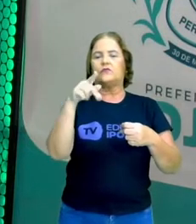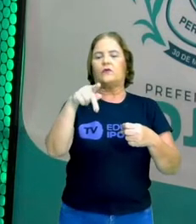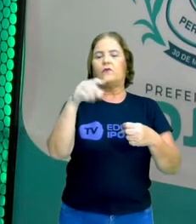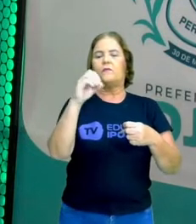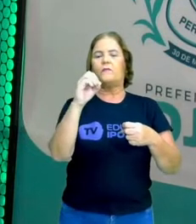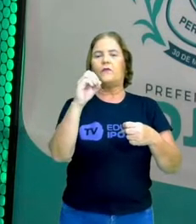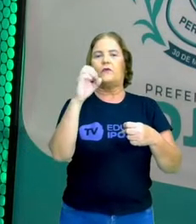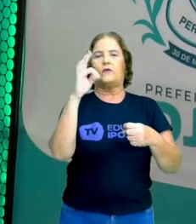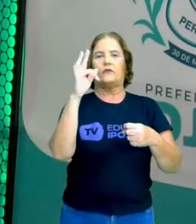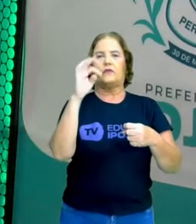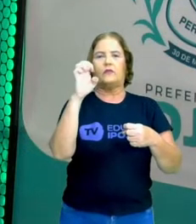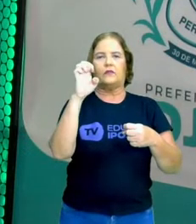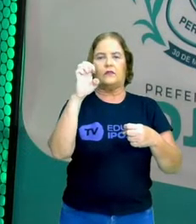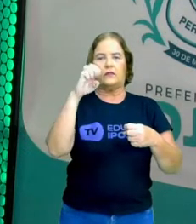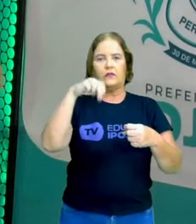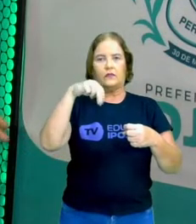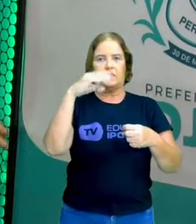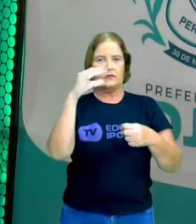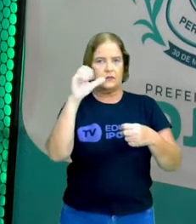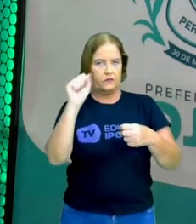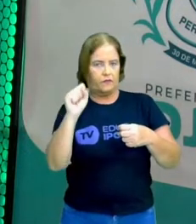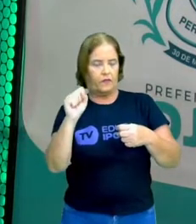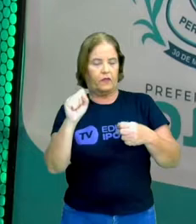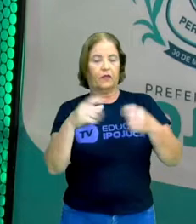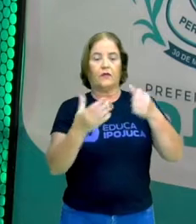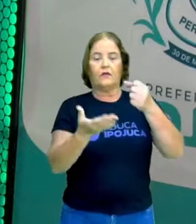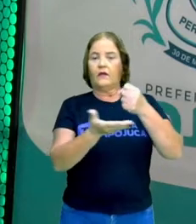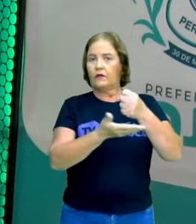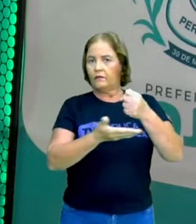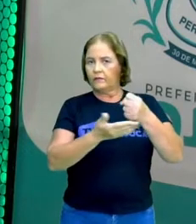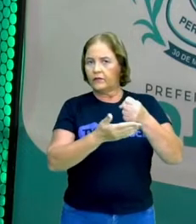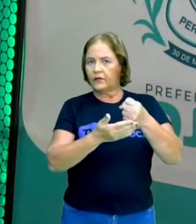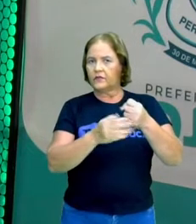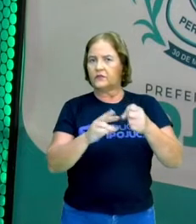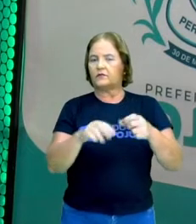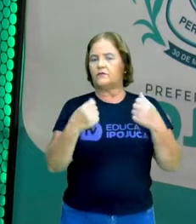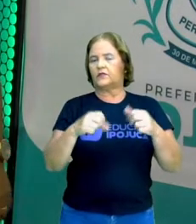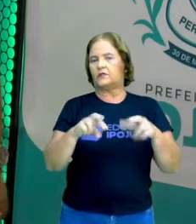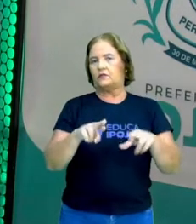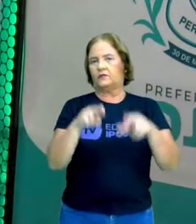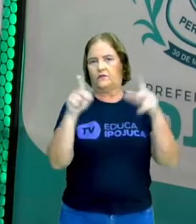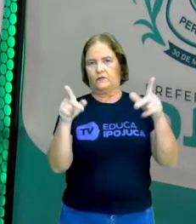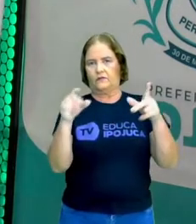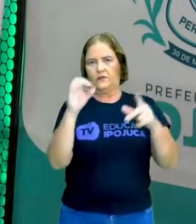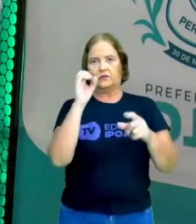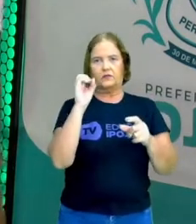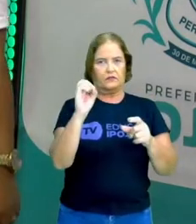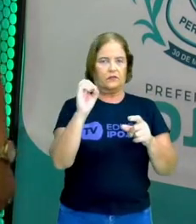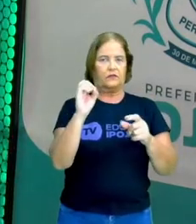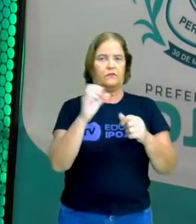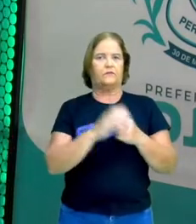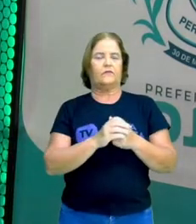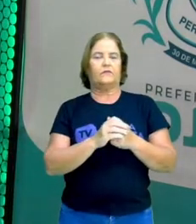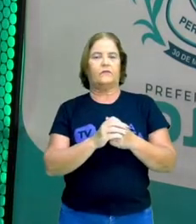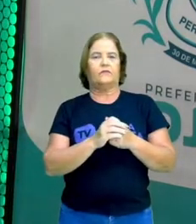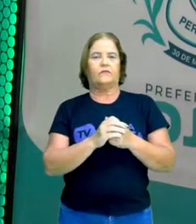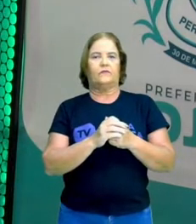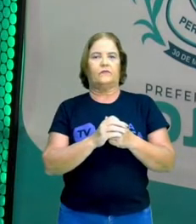Lembrando que a base tem que ser diferente de zero. A base não pode ser zero, ok? Vamos lá.